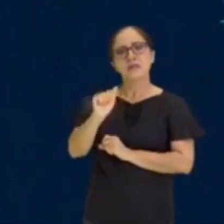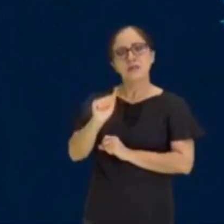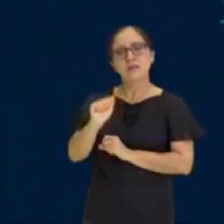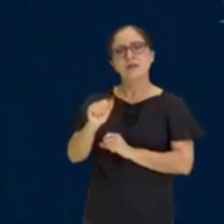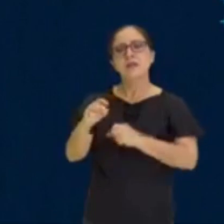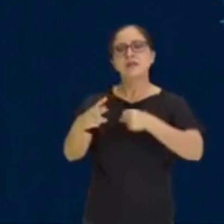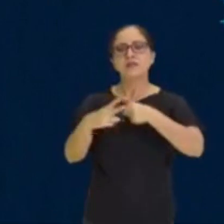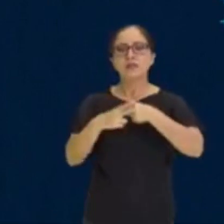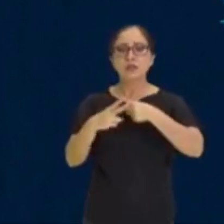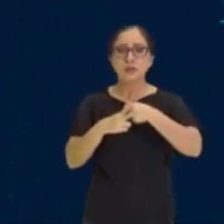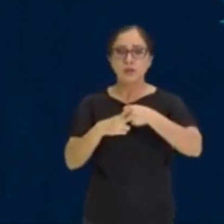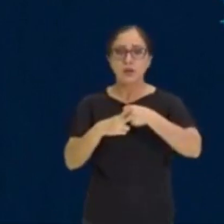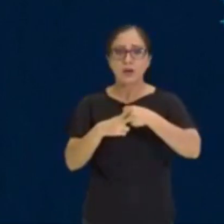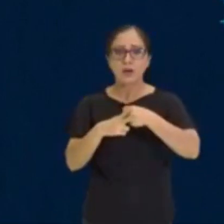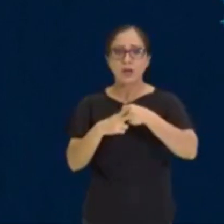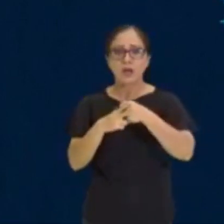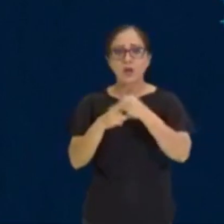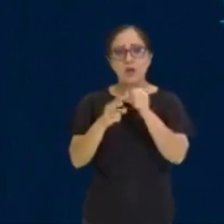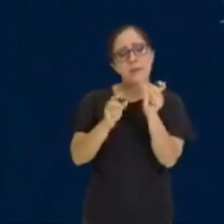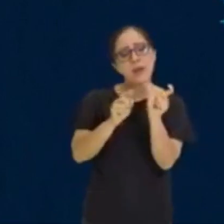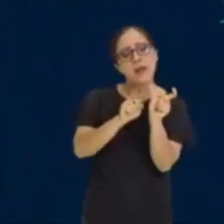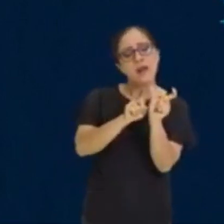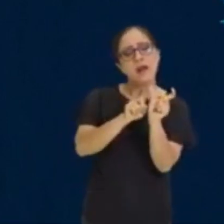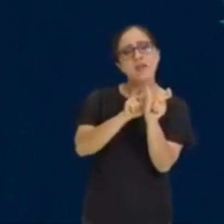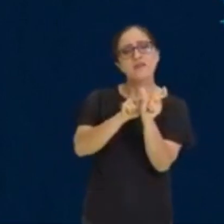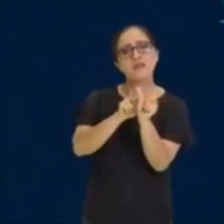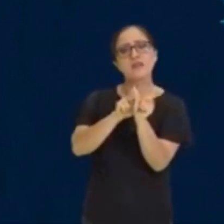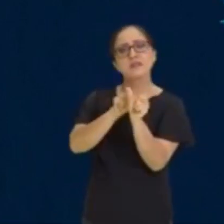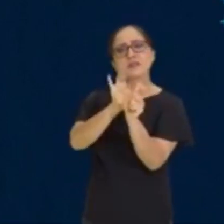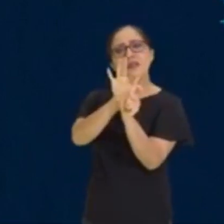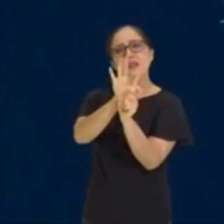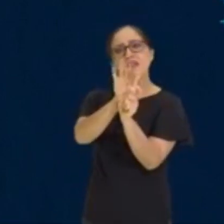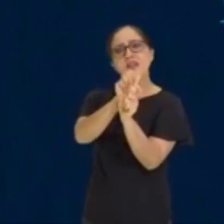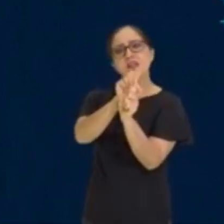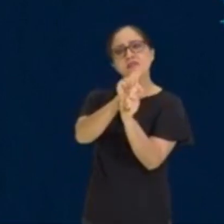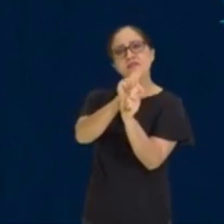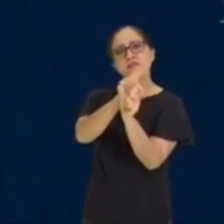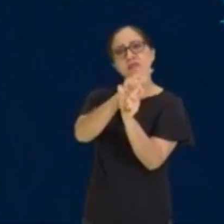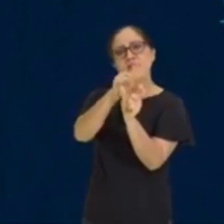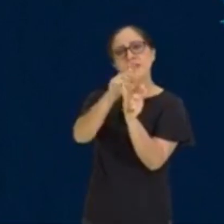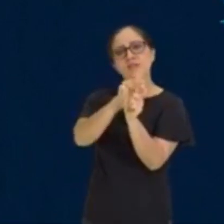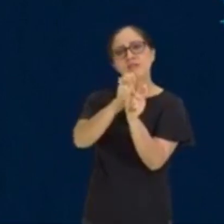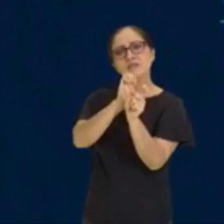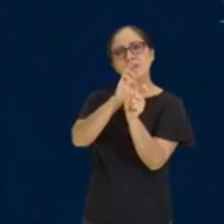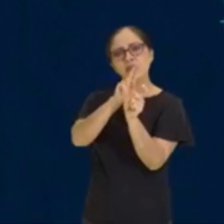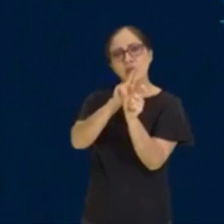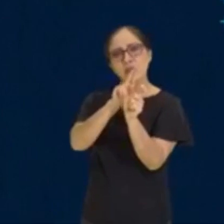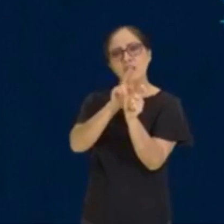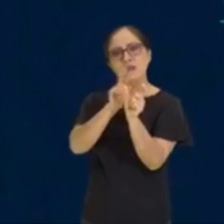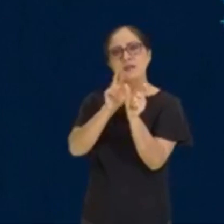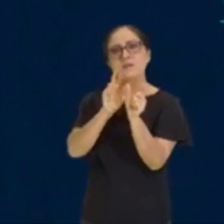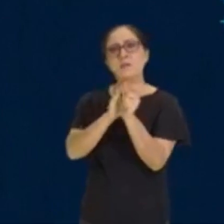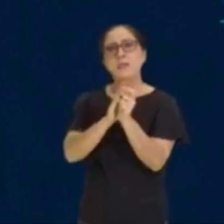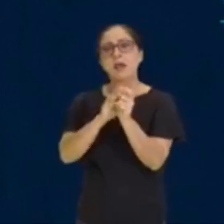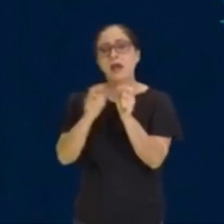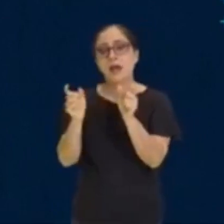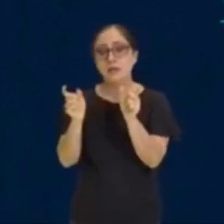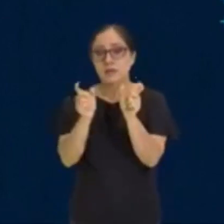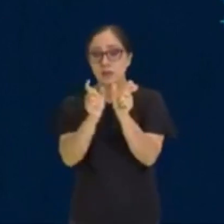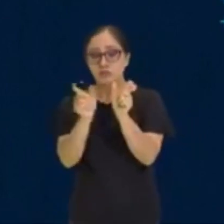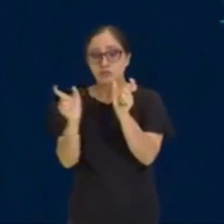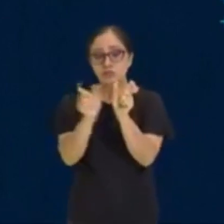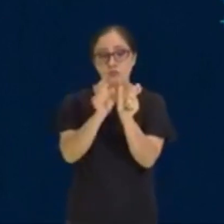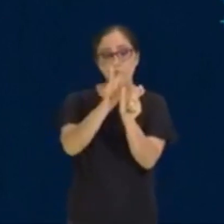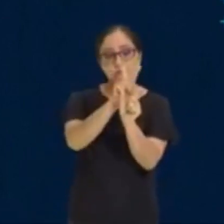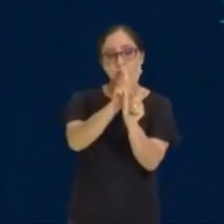nós chamamos de desinência verbal. Nós temos nesse exemplo uma locução verbal, que são dois verbos juntos.